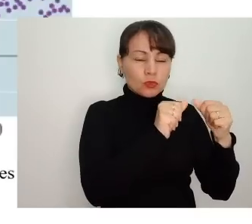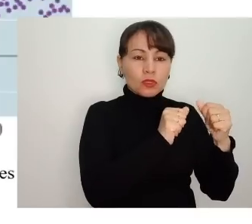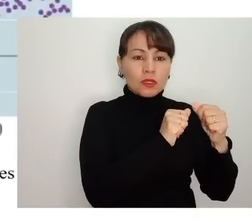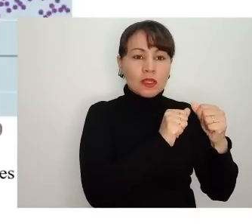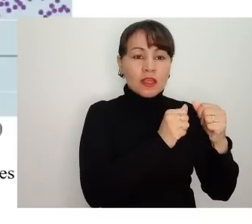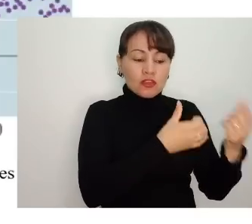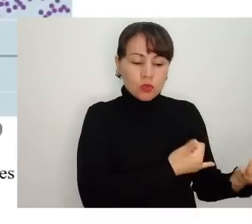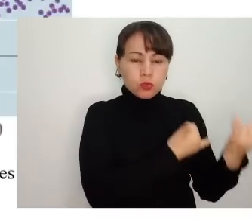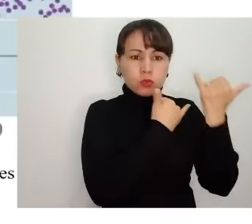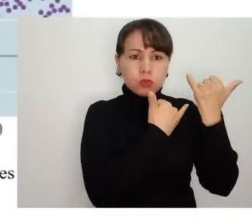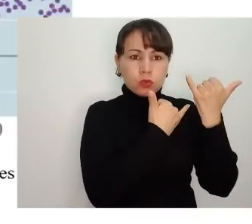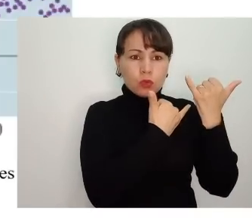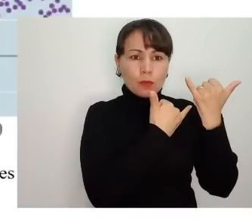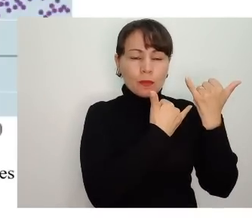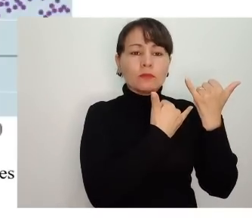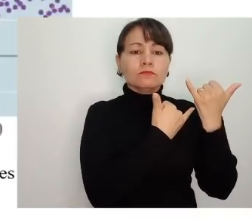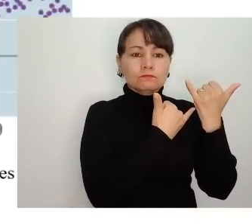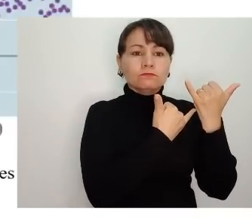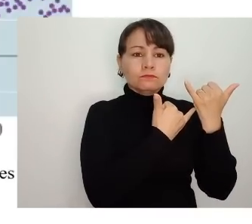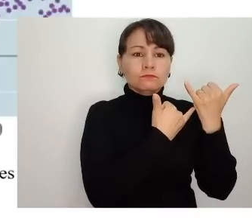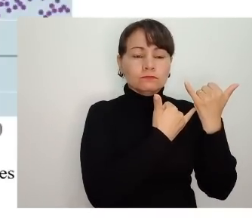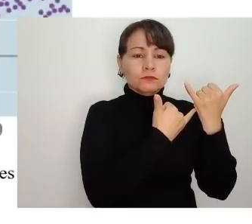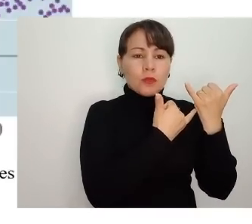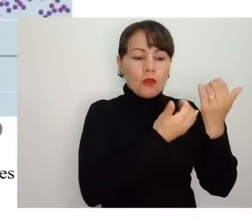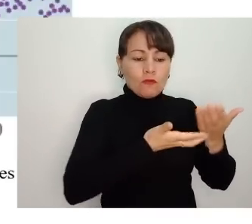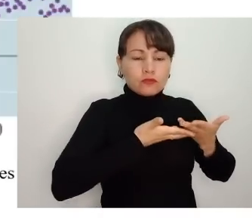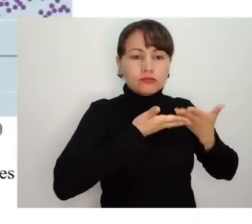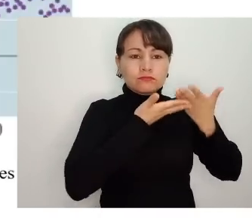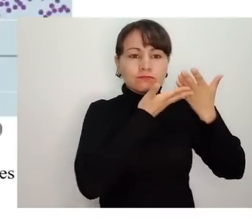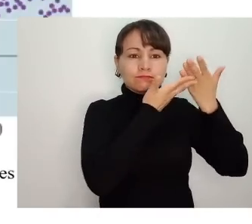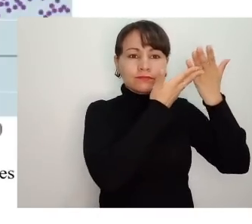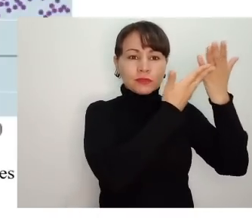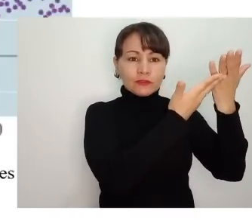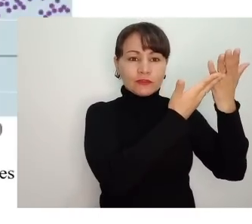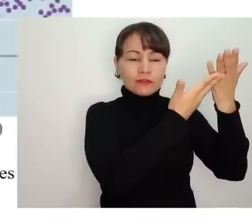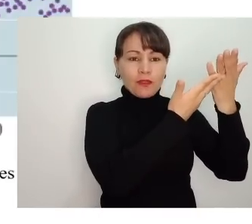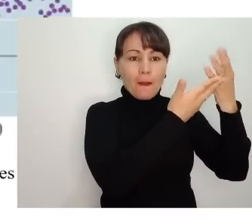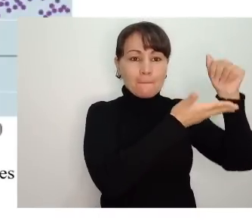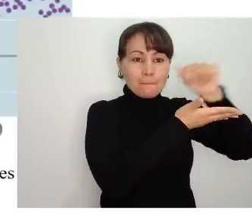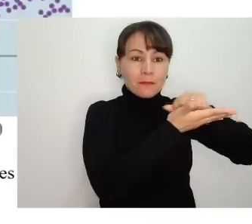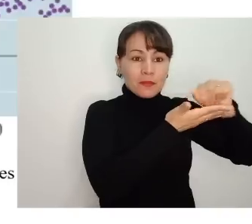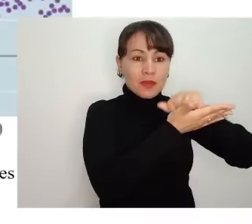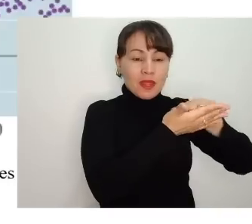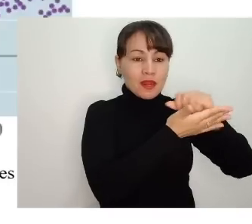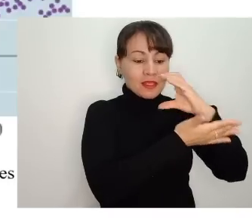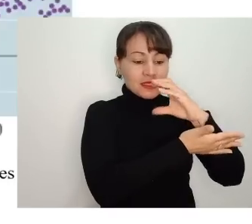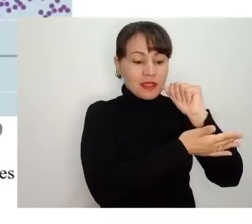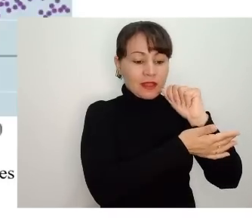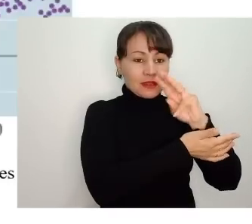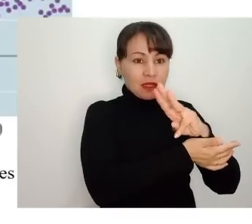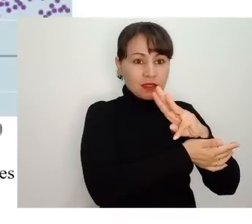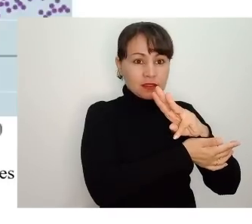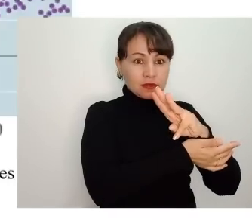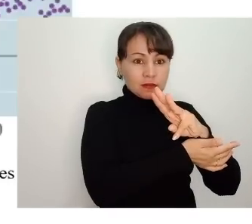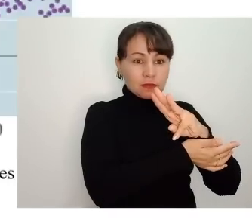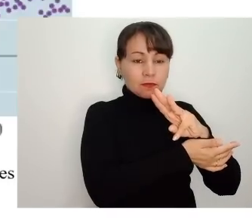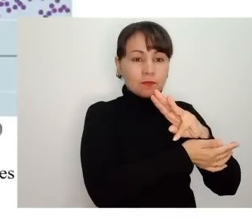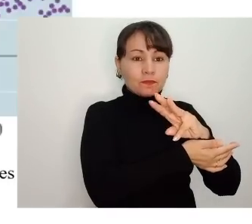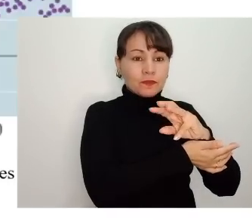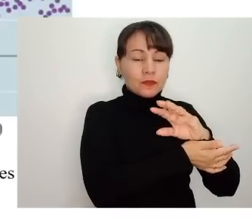células granulares receberam a informação, vão levar essa informação para a região